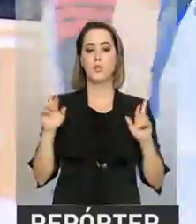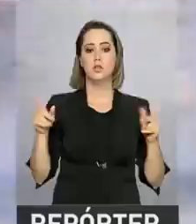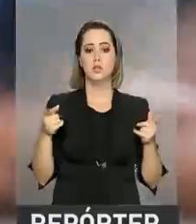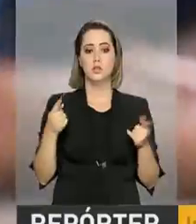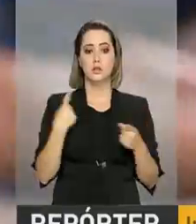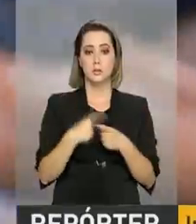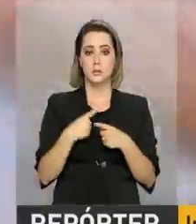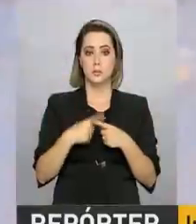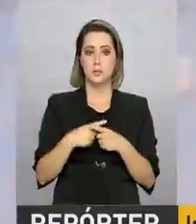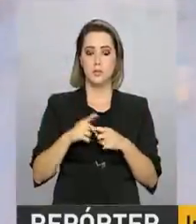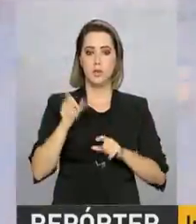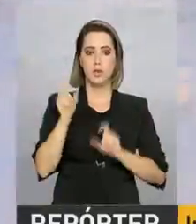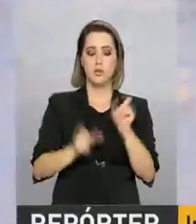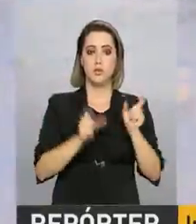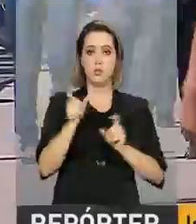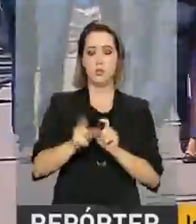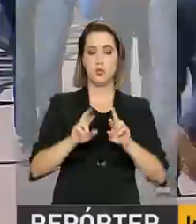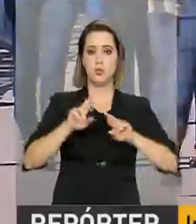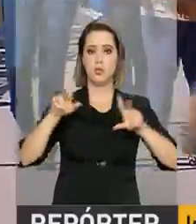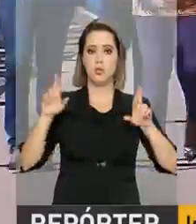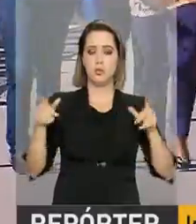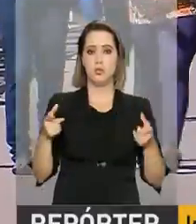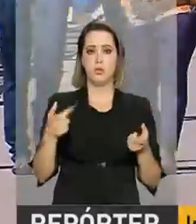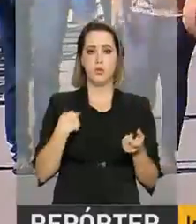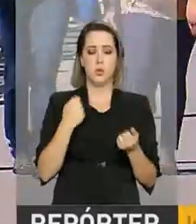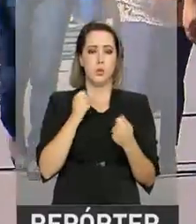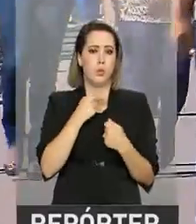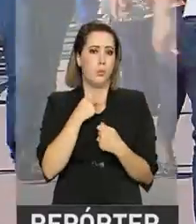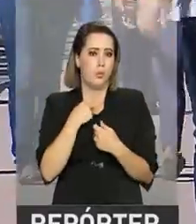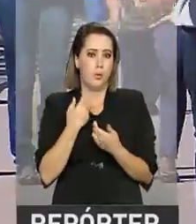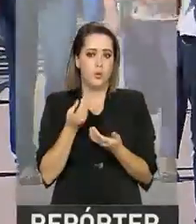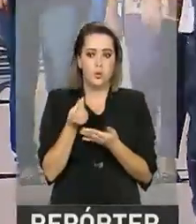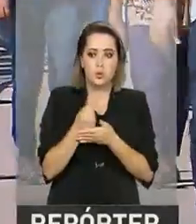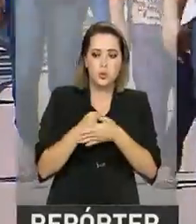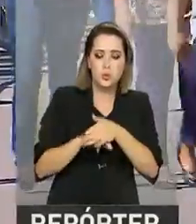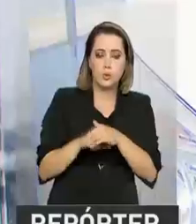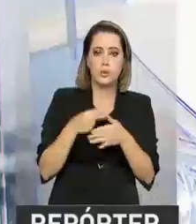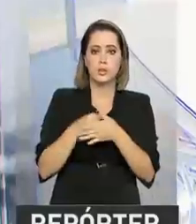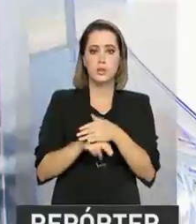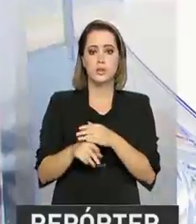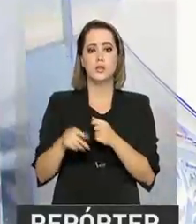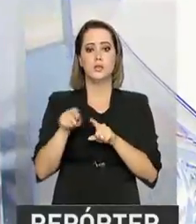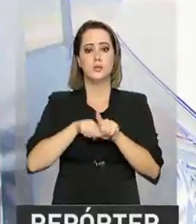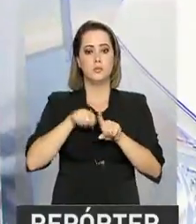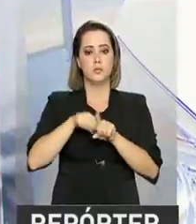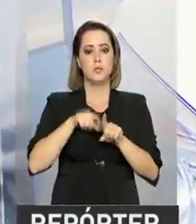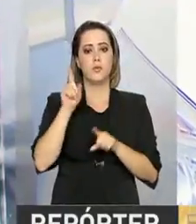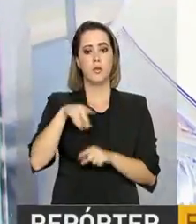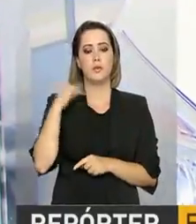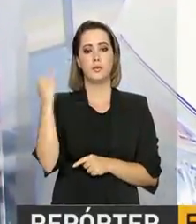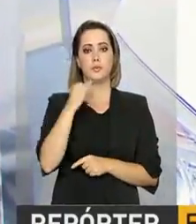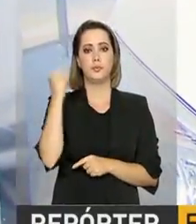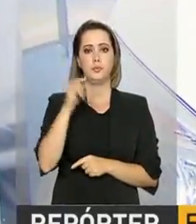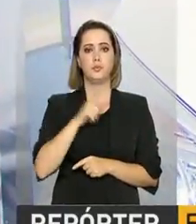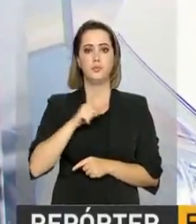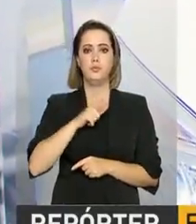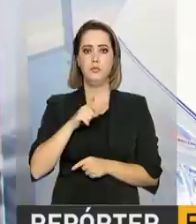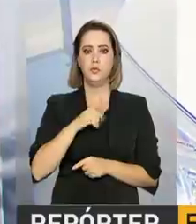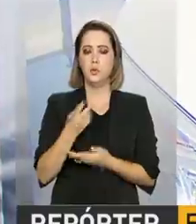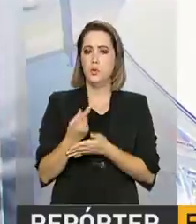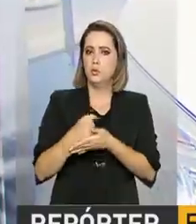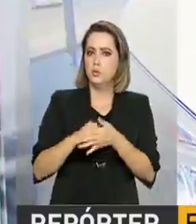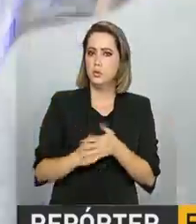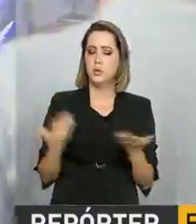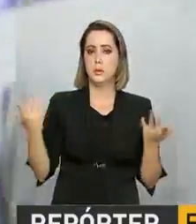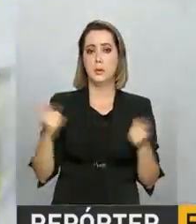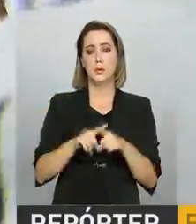motivos muitos brasileiros não conseguem Guardar dinheiro no final do mês é muito importante ter uma poupança né só que agora não tá